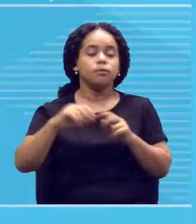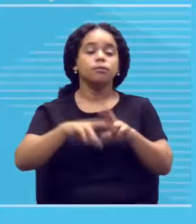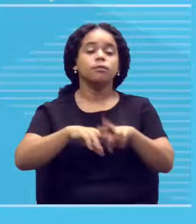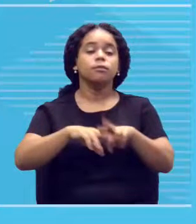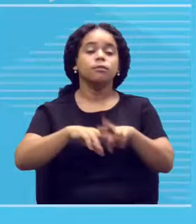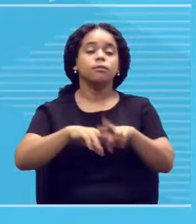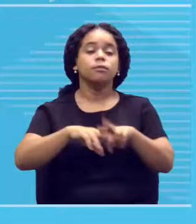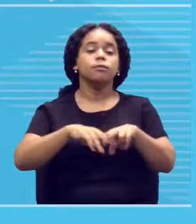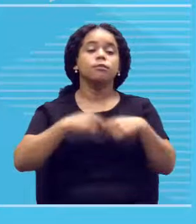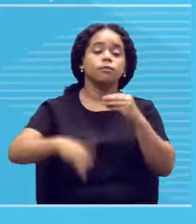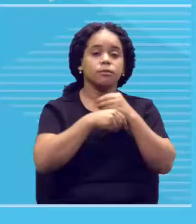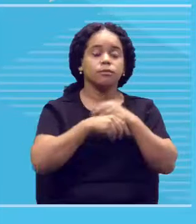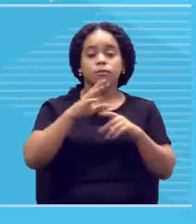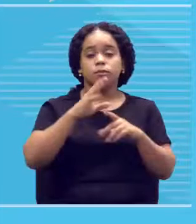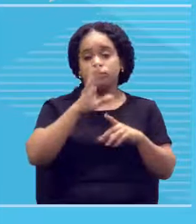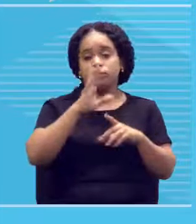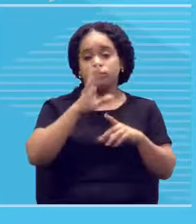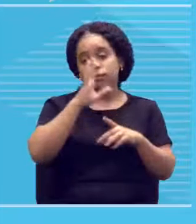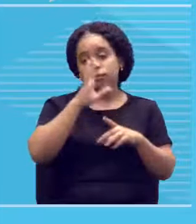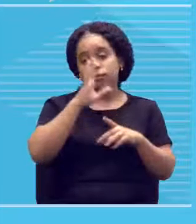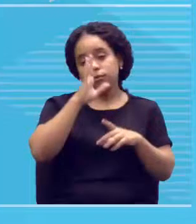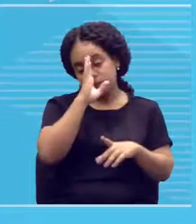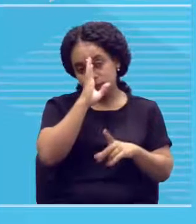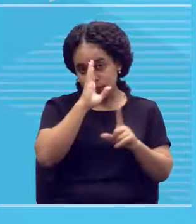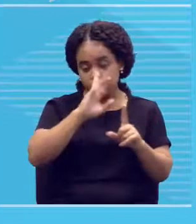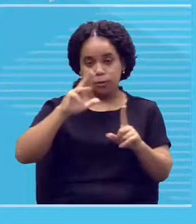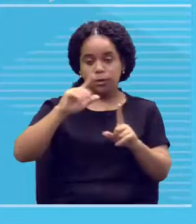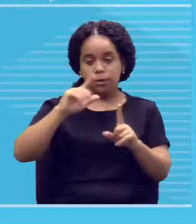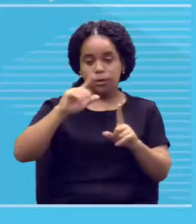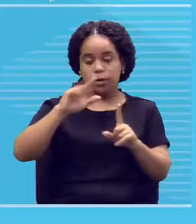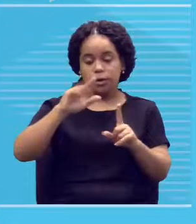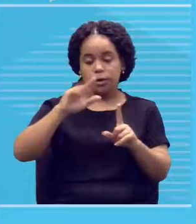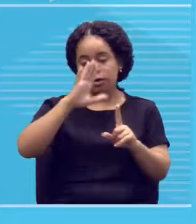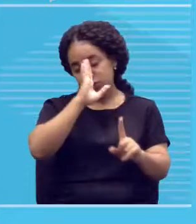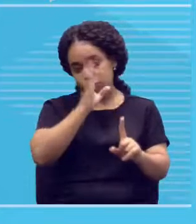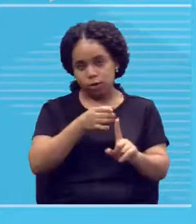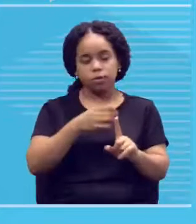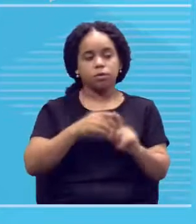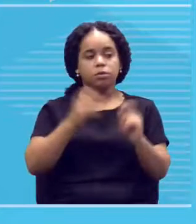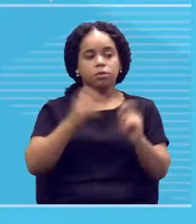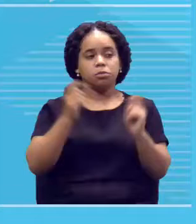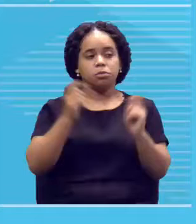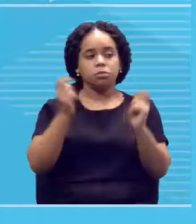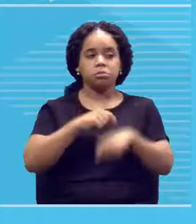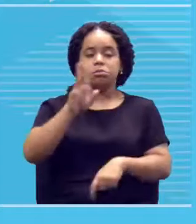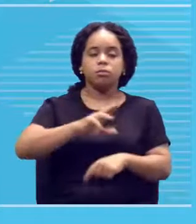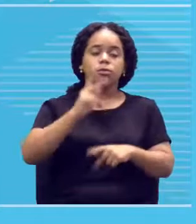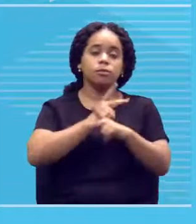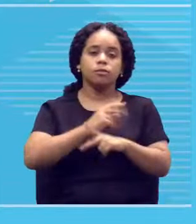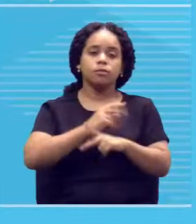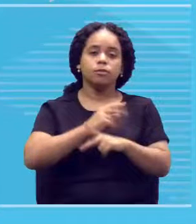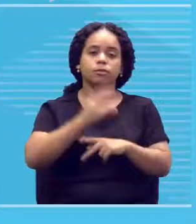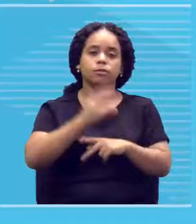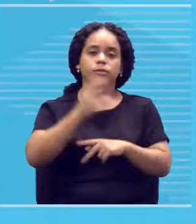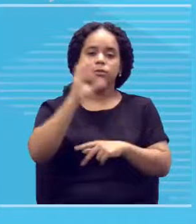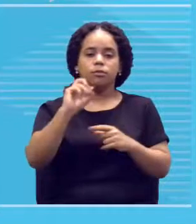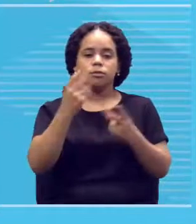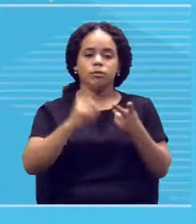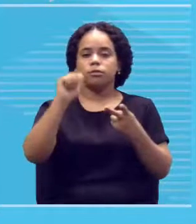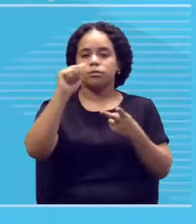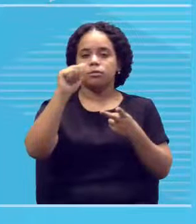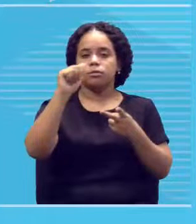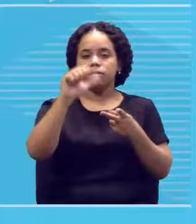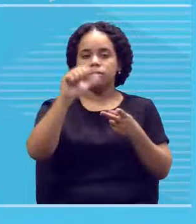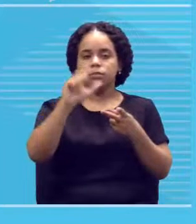tá E aí eu não poderia usar desse caso aí o pronome o o após o asa não poderia